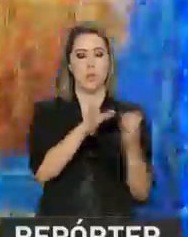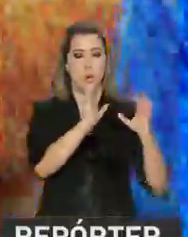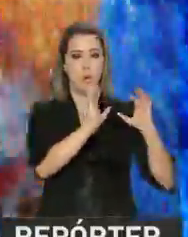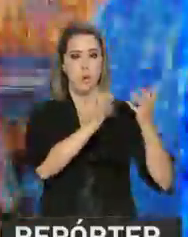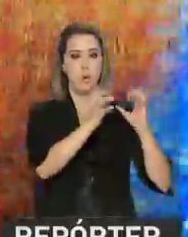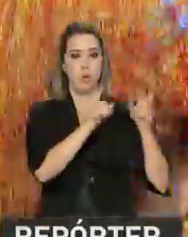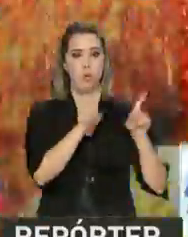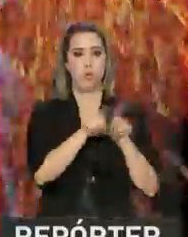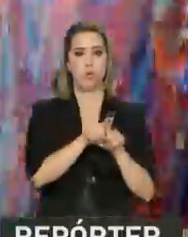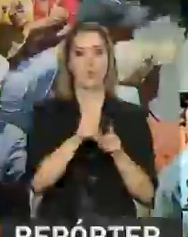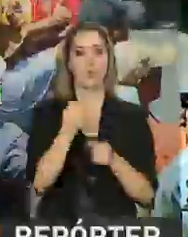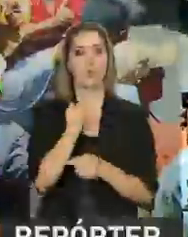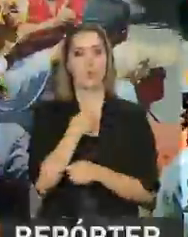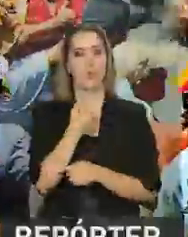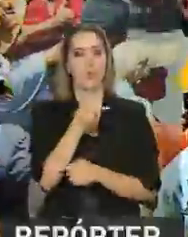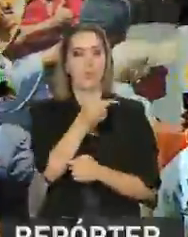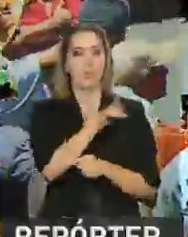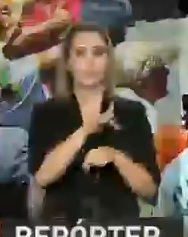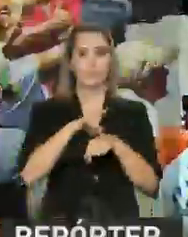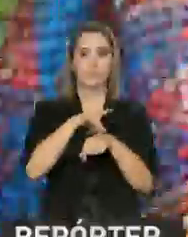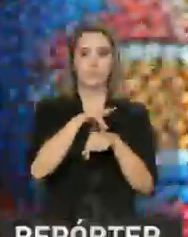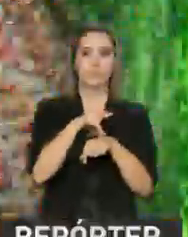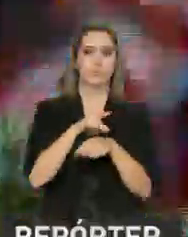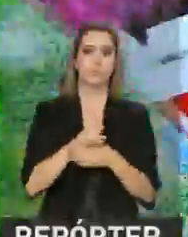ou no Maracatu.